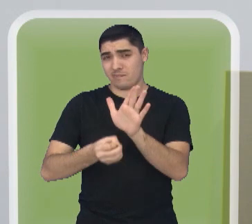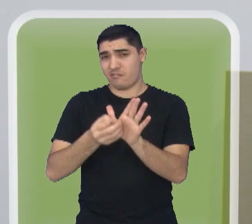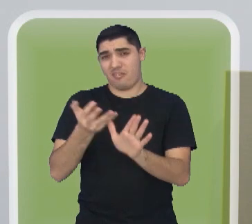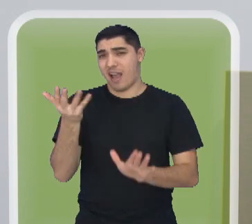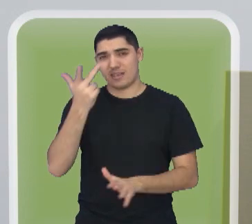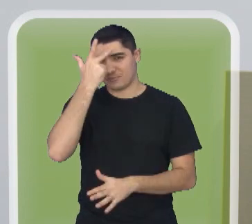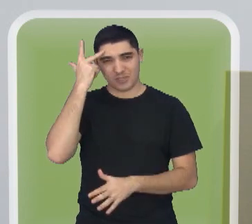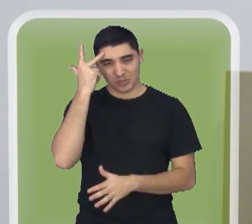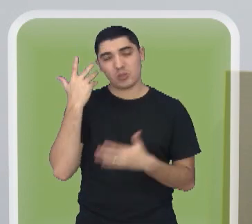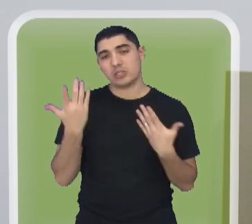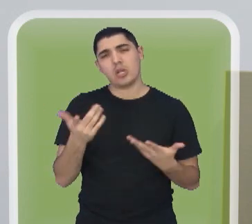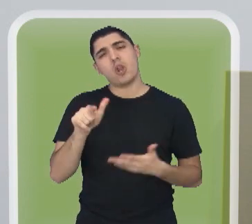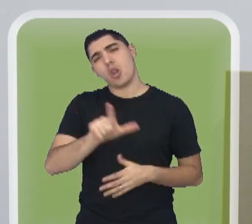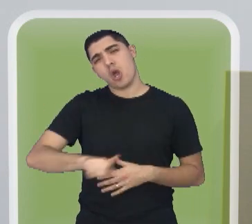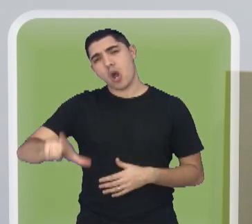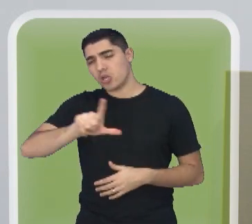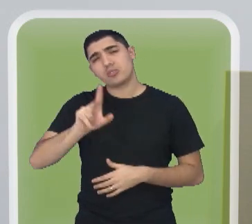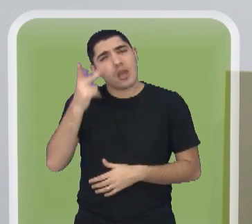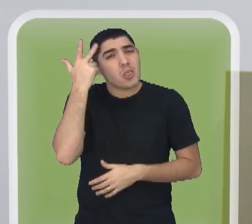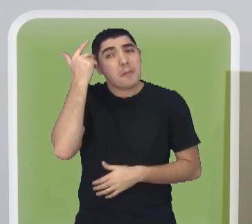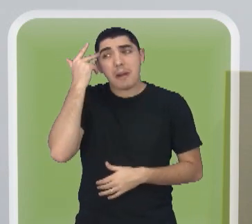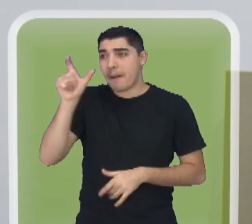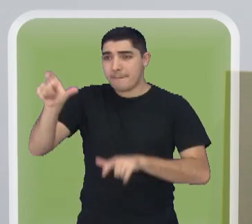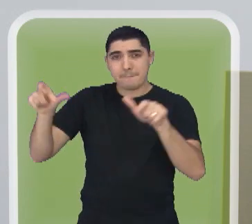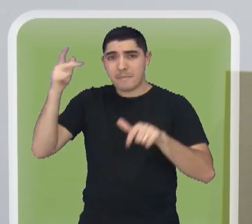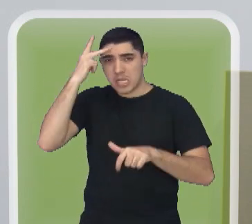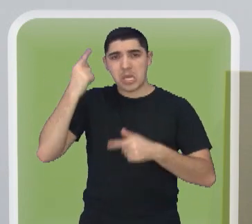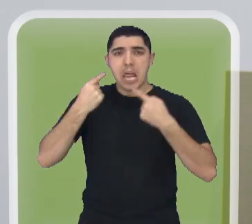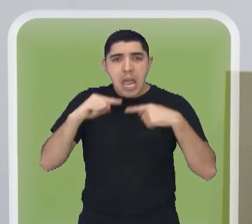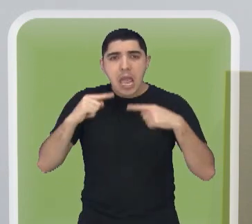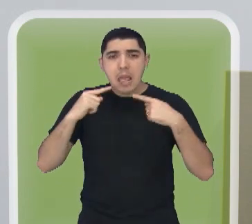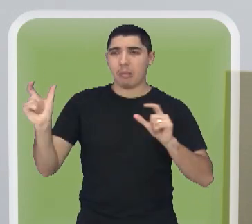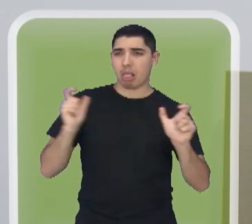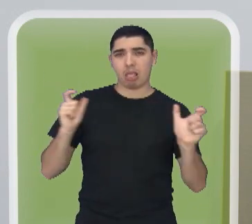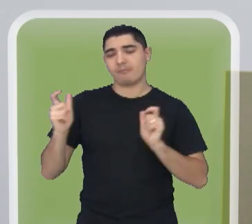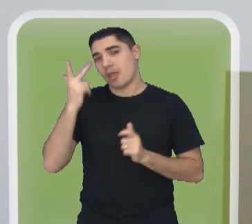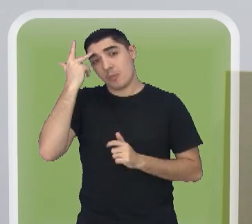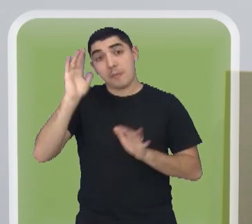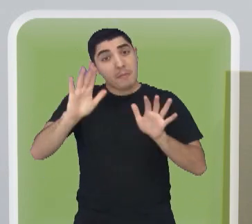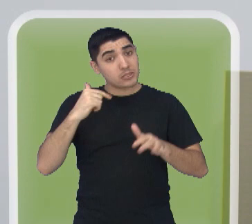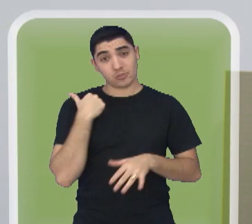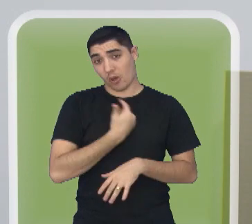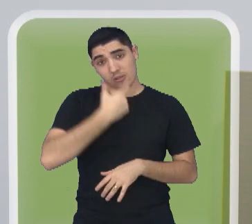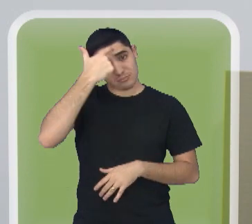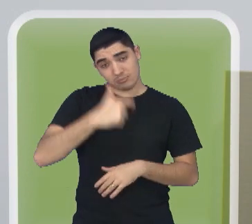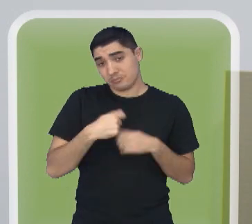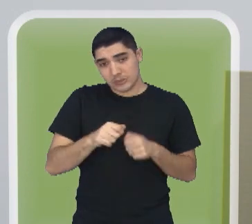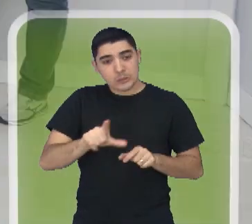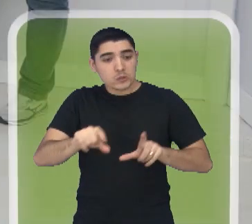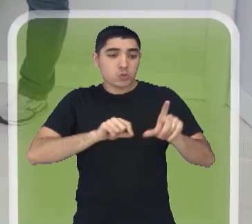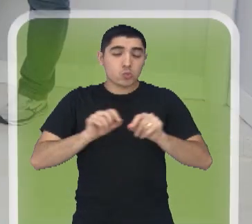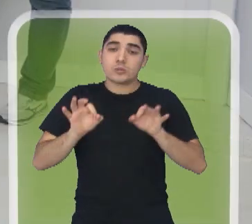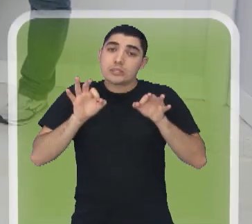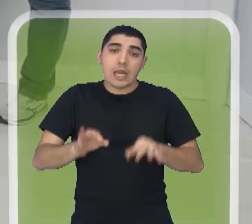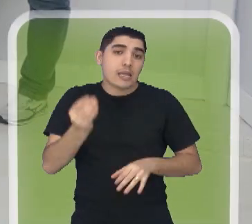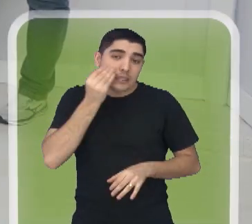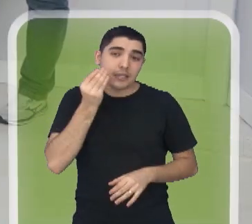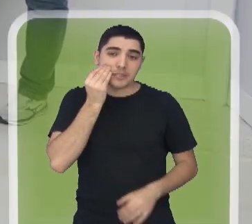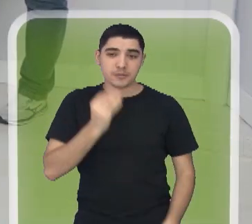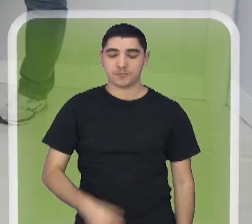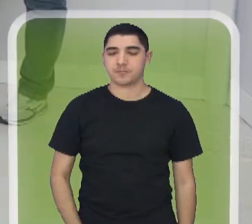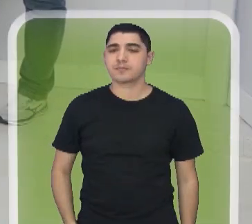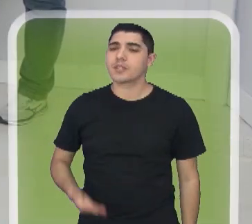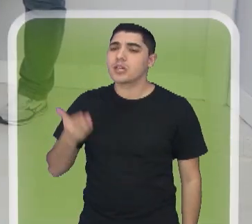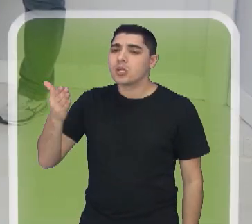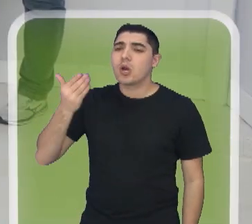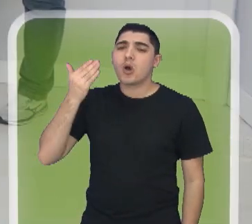vezes é um pouco mais fácil, faz parte, mas é o nosso papel ali no dia a dia de tomar essas decisões. Ô Bruno, o São